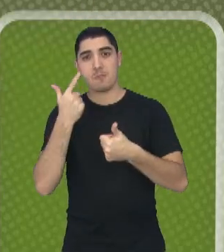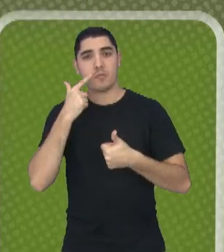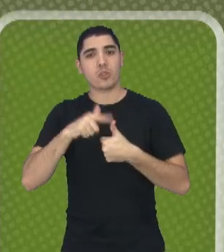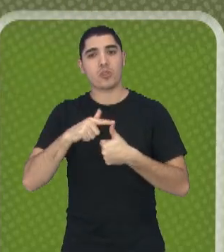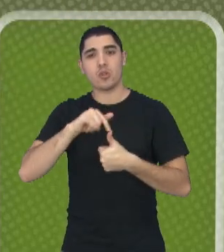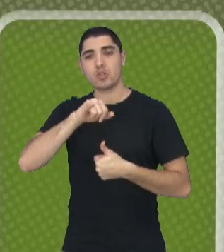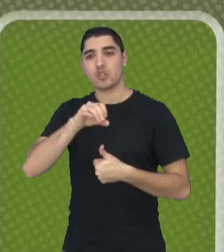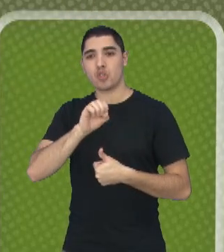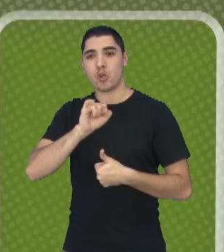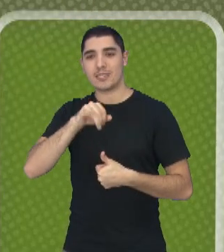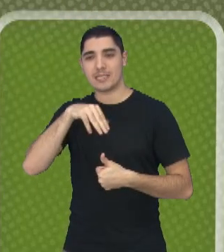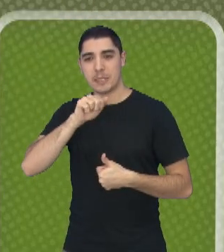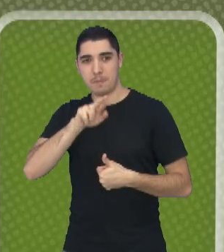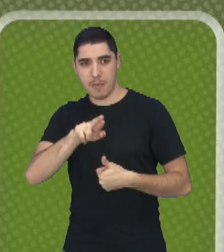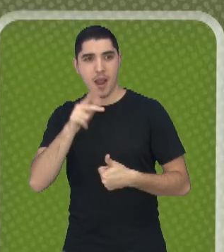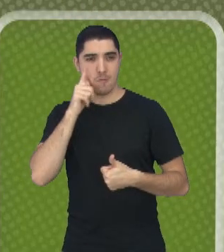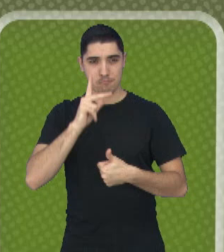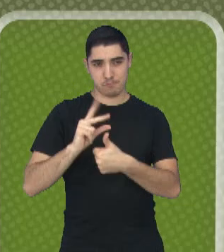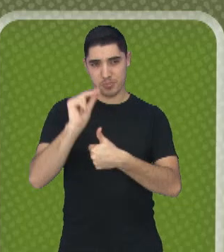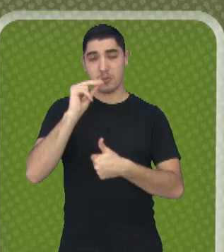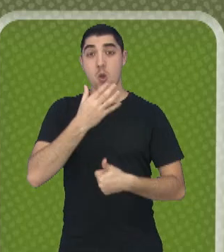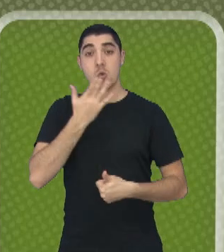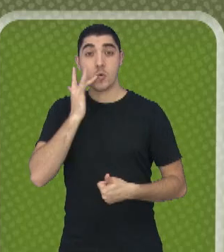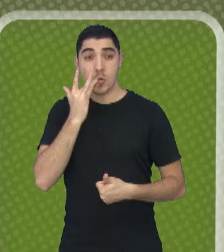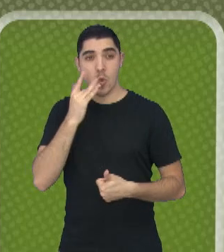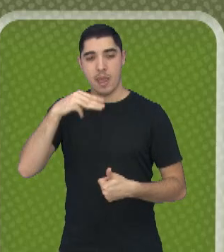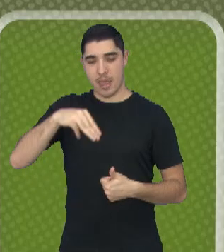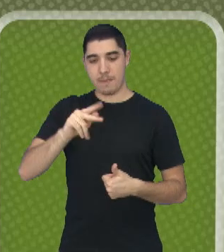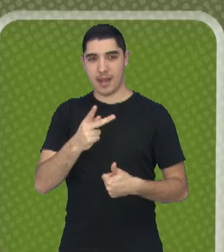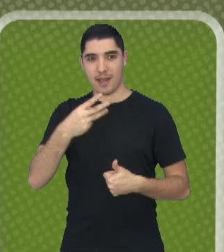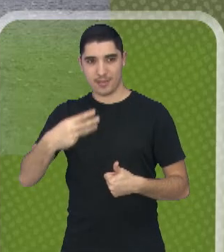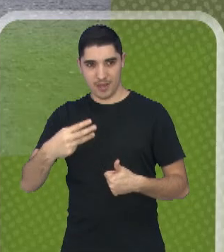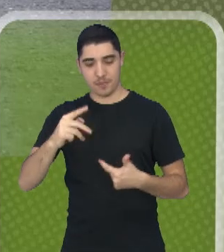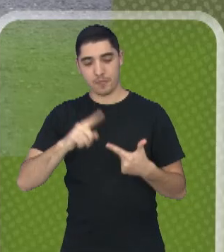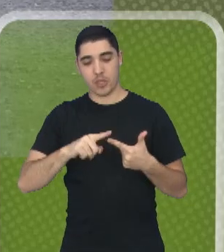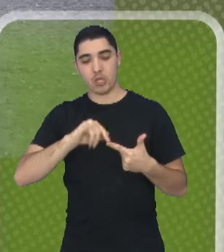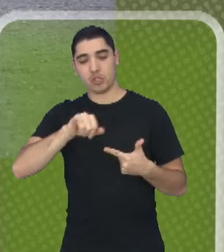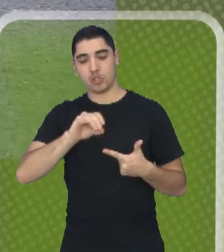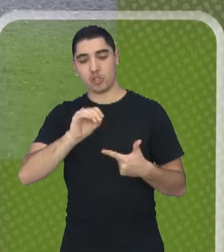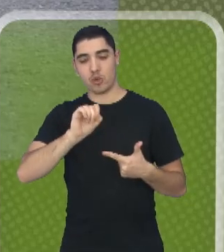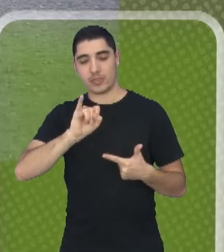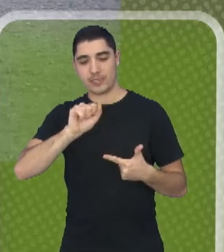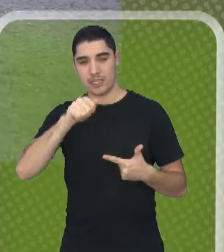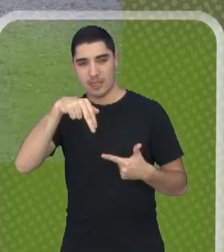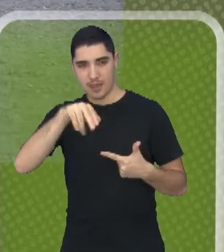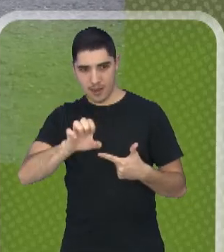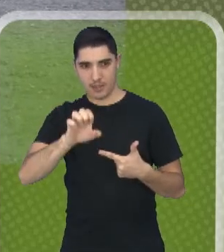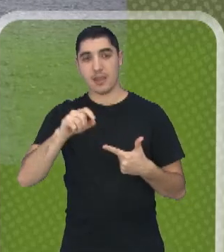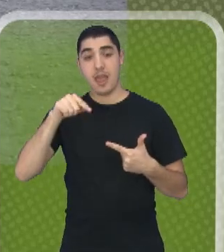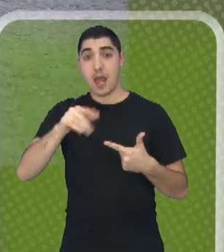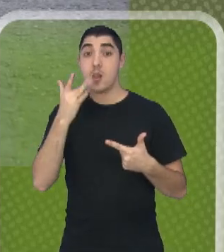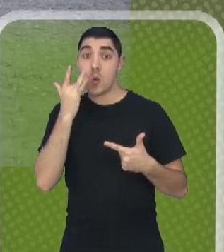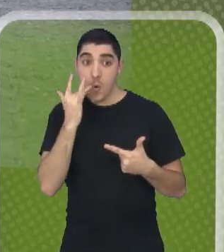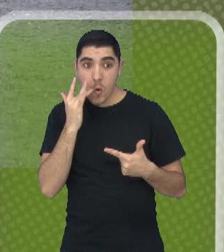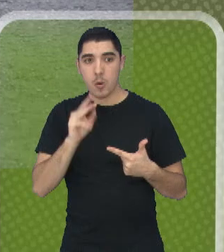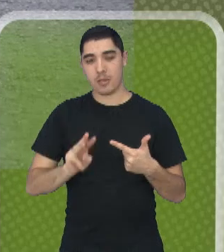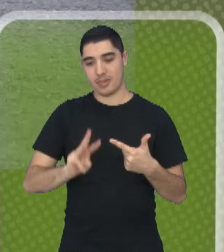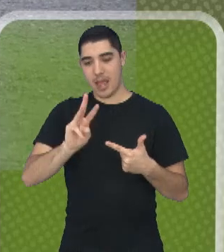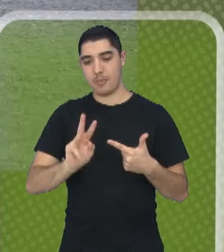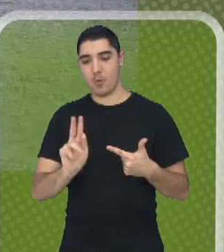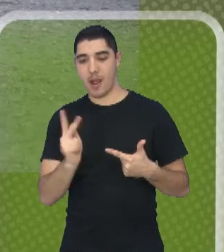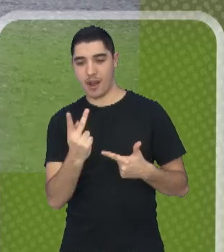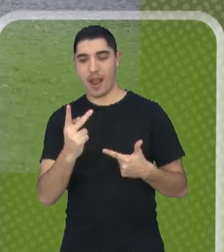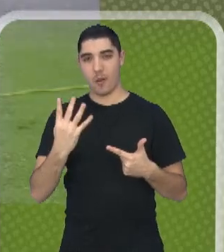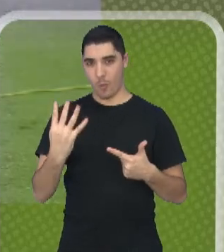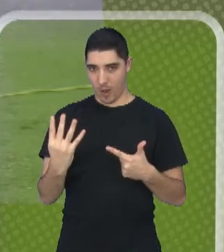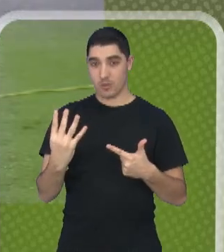Josimar Senna foi campeão na categoria MH3, a Josiane Novak, campeã na categoria WH4 e